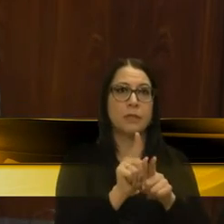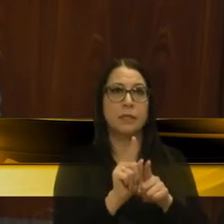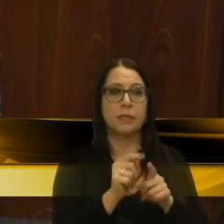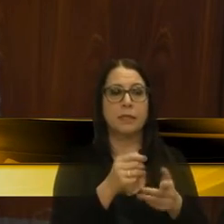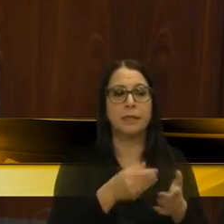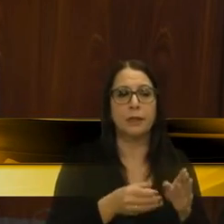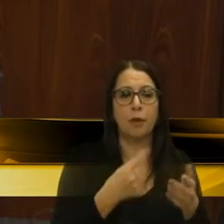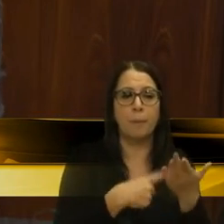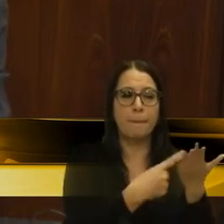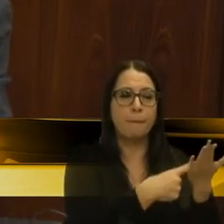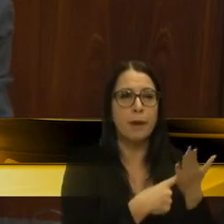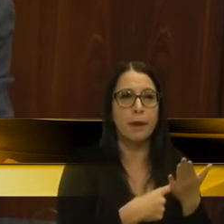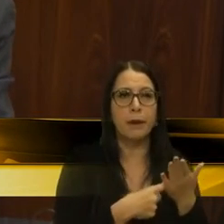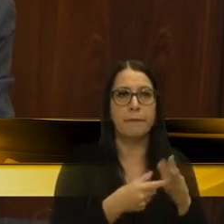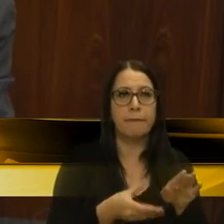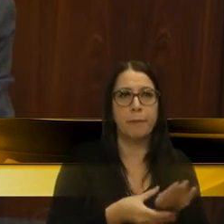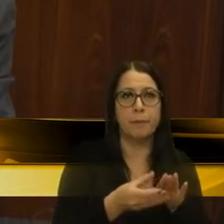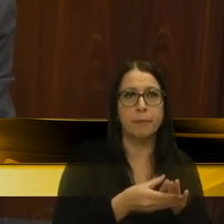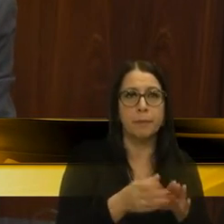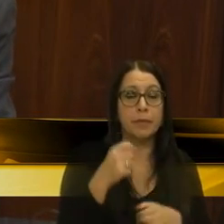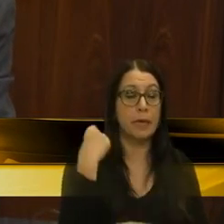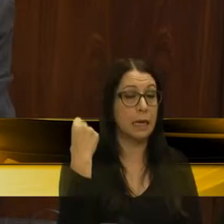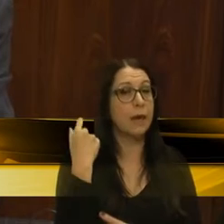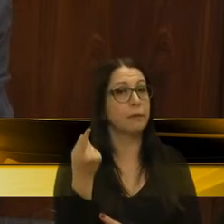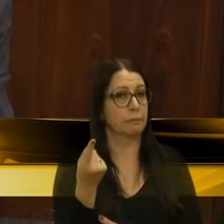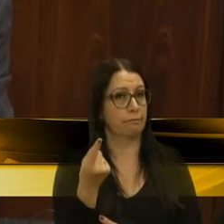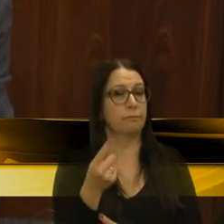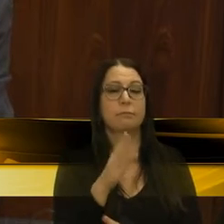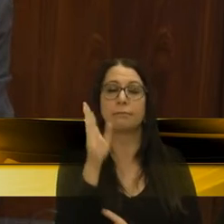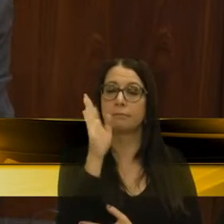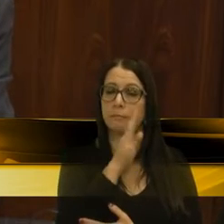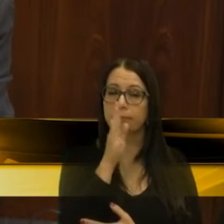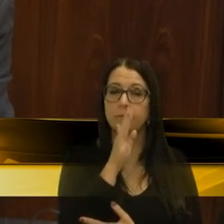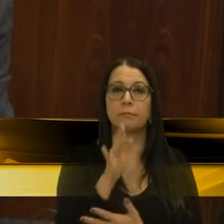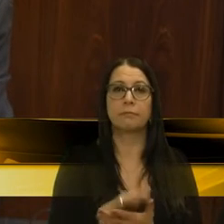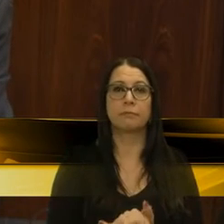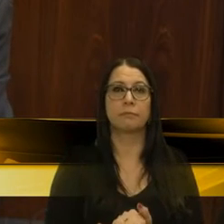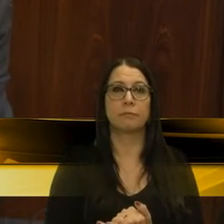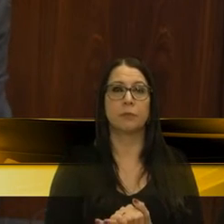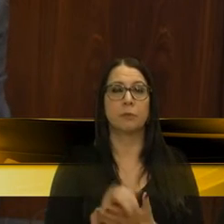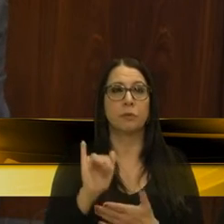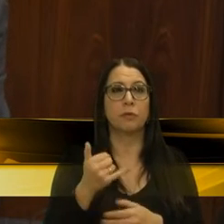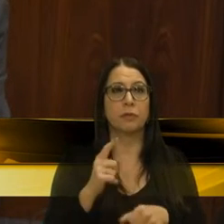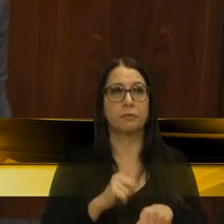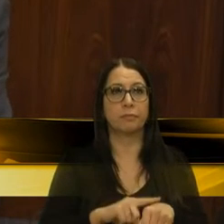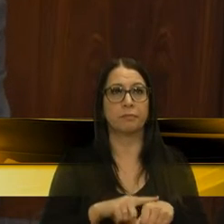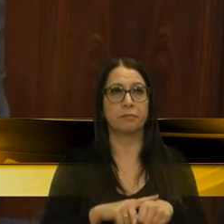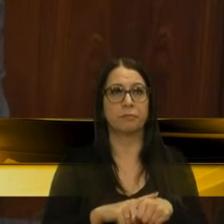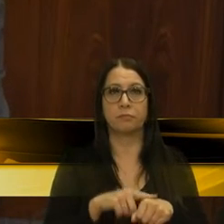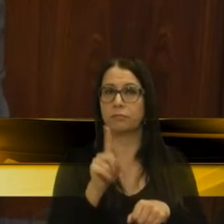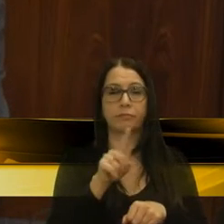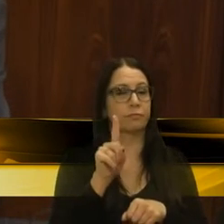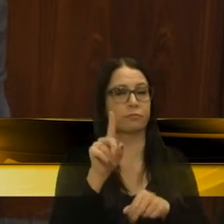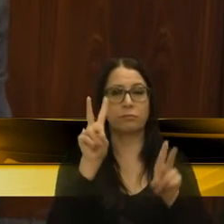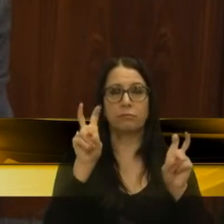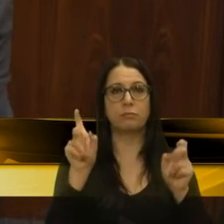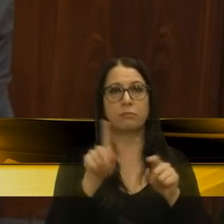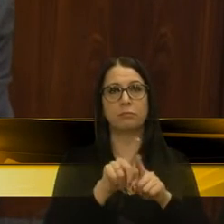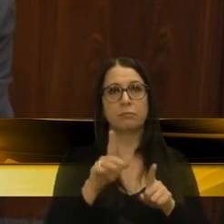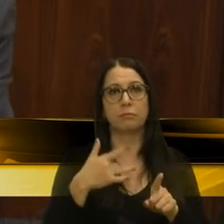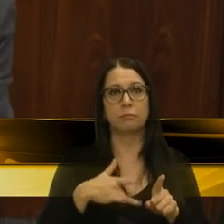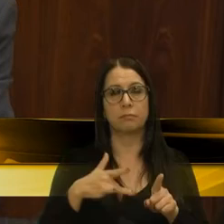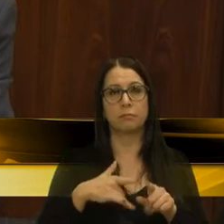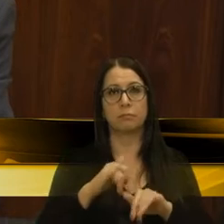instruções, combina a jogada. Então, é muito grave. E, rapidamente, só aproveitando o tempo, não é o assunto, mas também lamentar